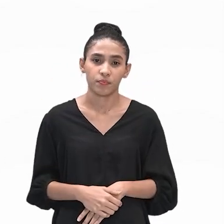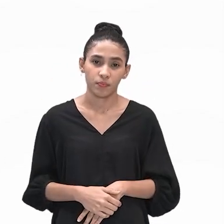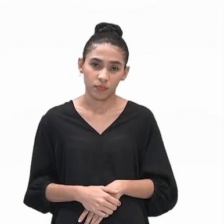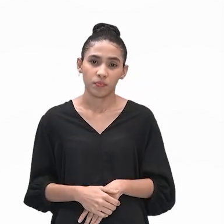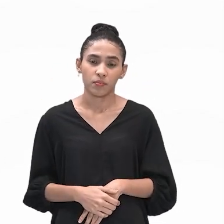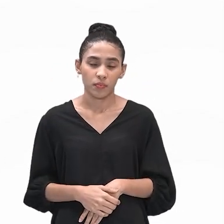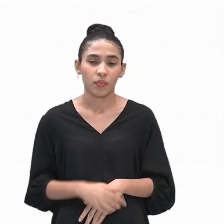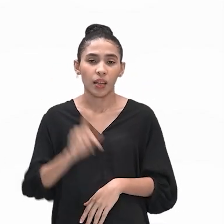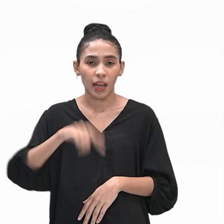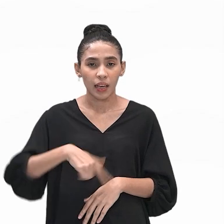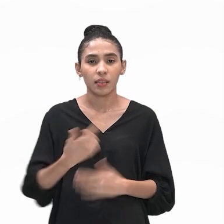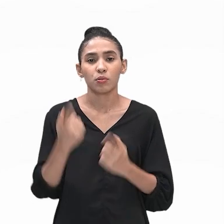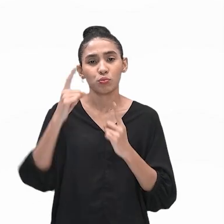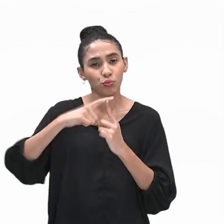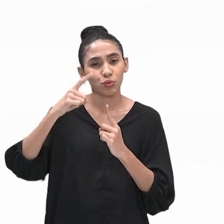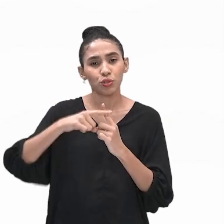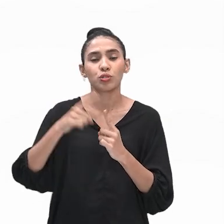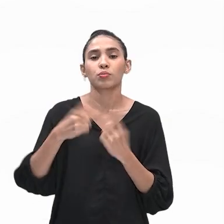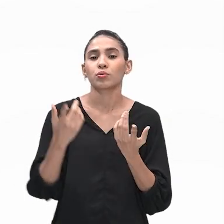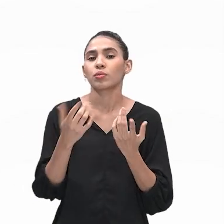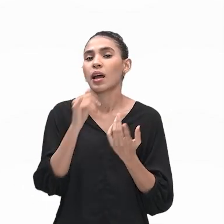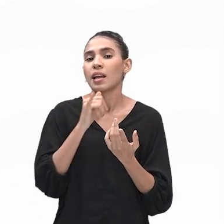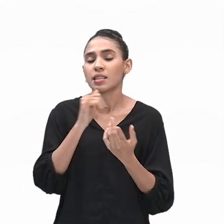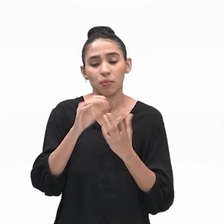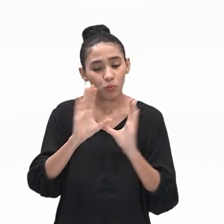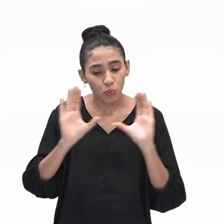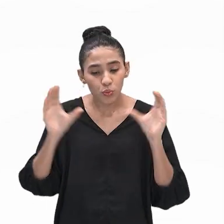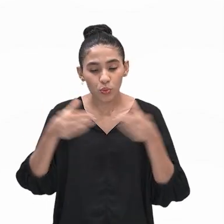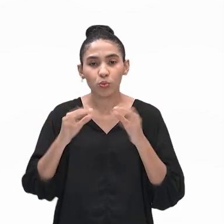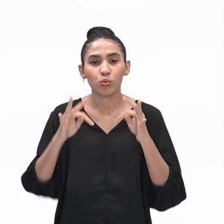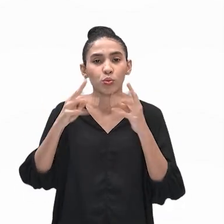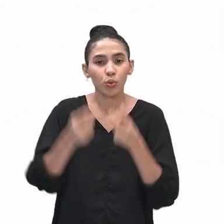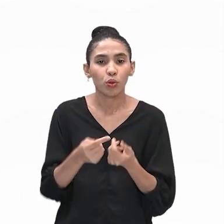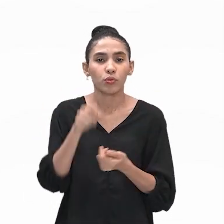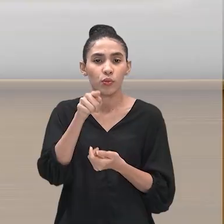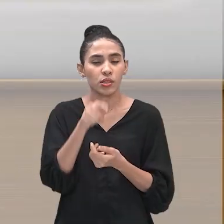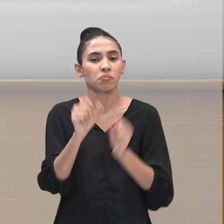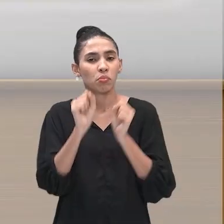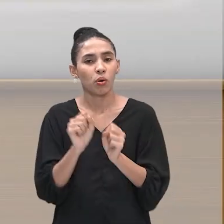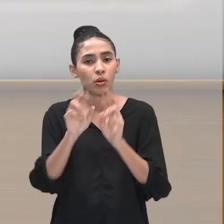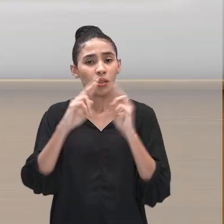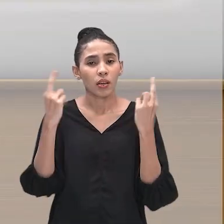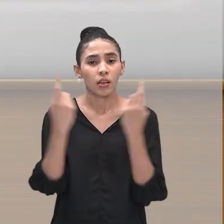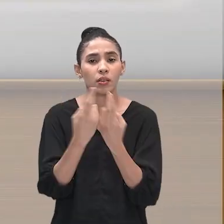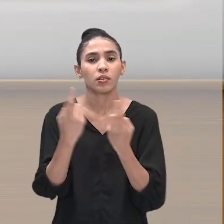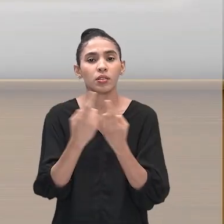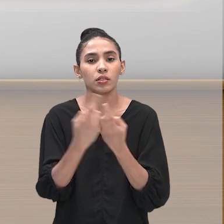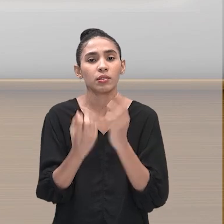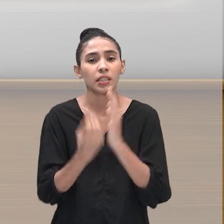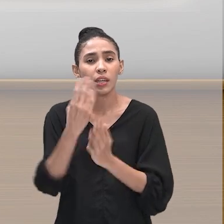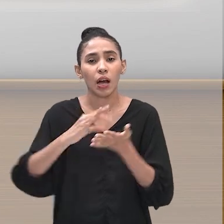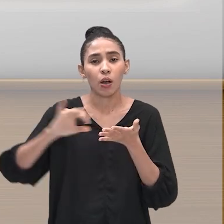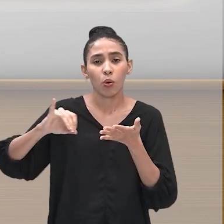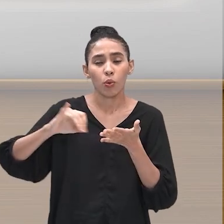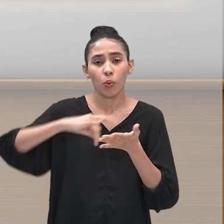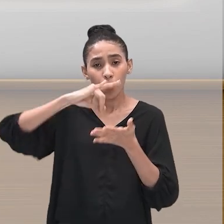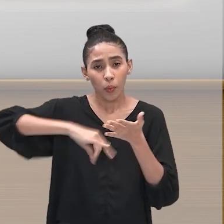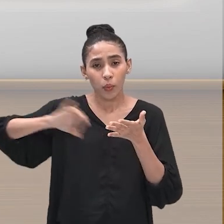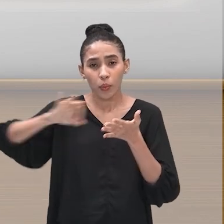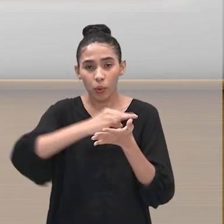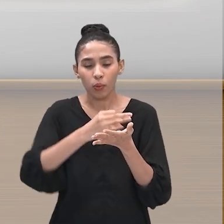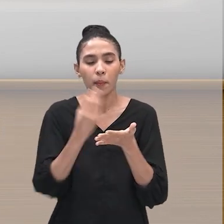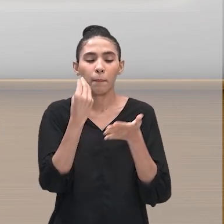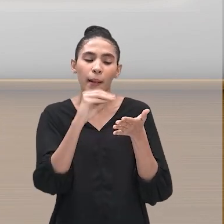é algo, né? É algo coletivo. Então, vocês podem se reunir, fazer um documento, um abaixo-assinado e colocar